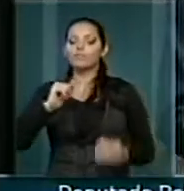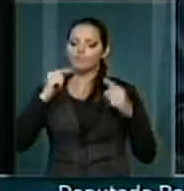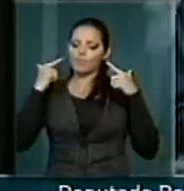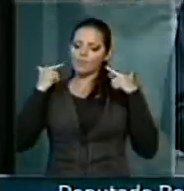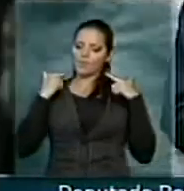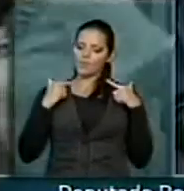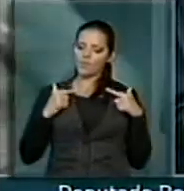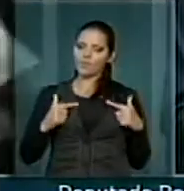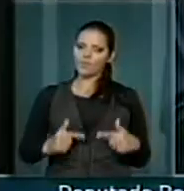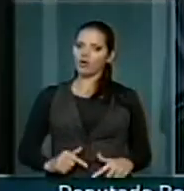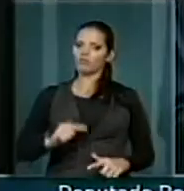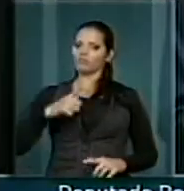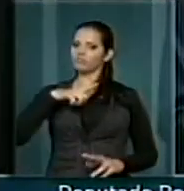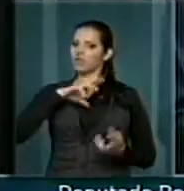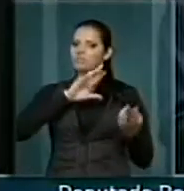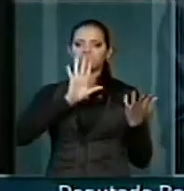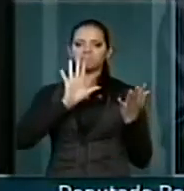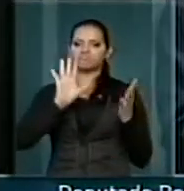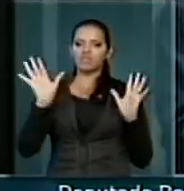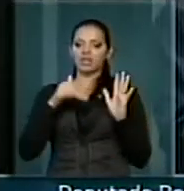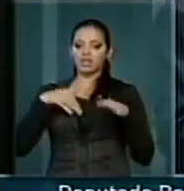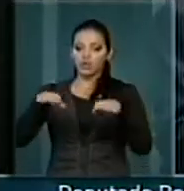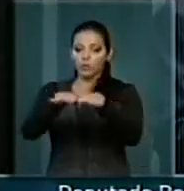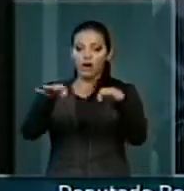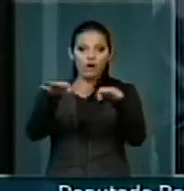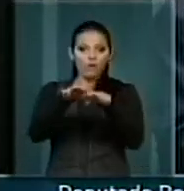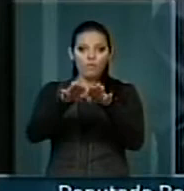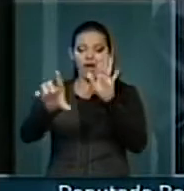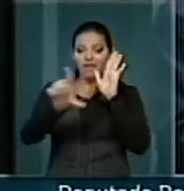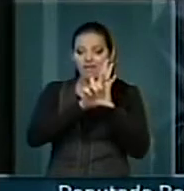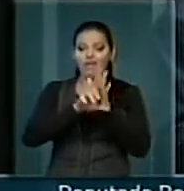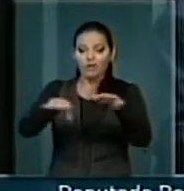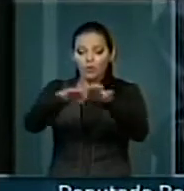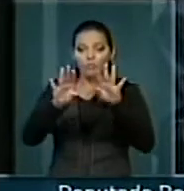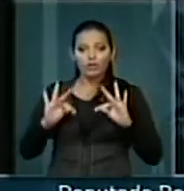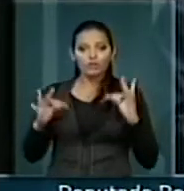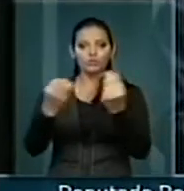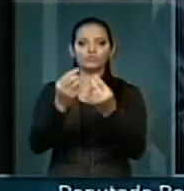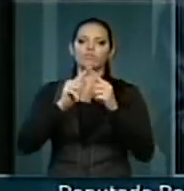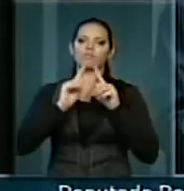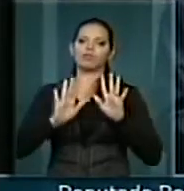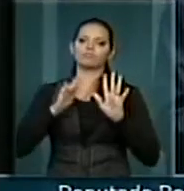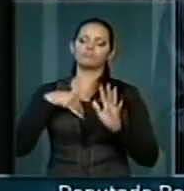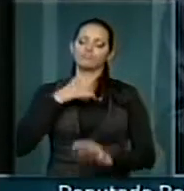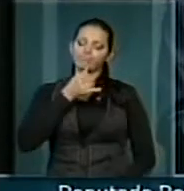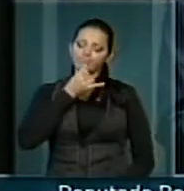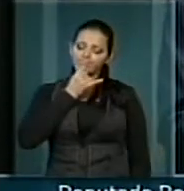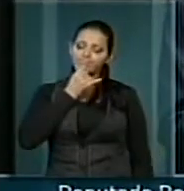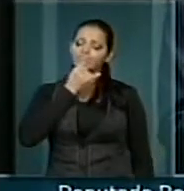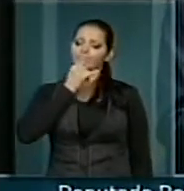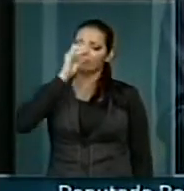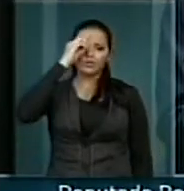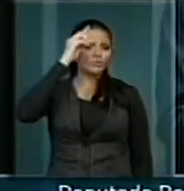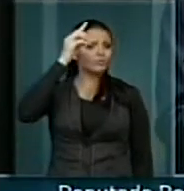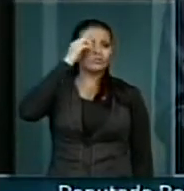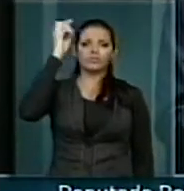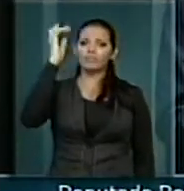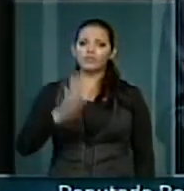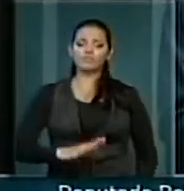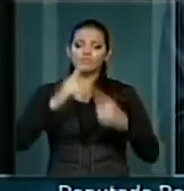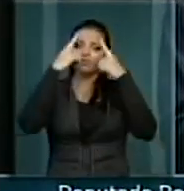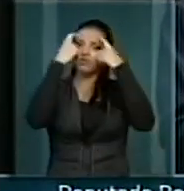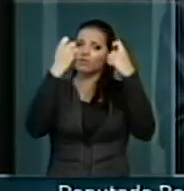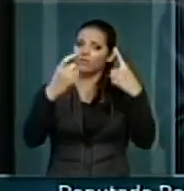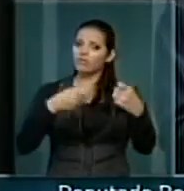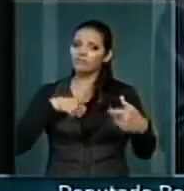diz no seu artigo 5º que todos são iguais perante a lei. Mas, infelizmente, todos os dias nesse país, uma